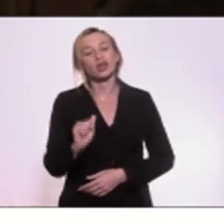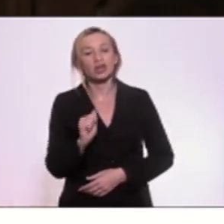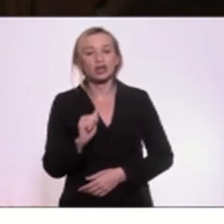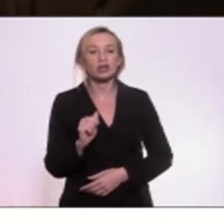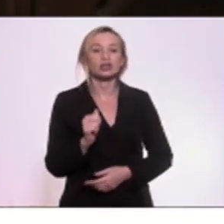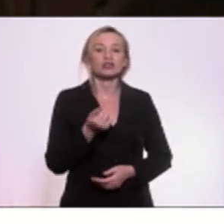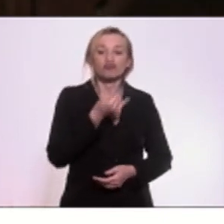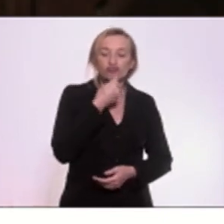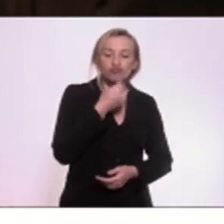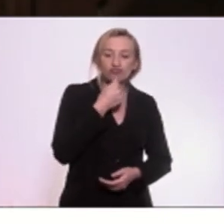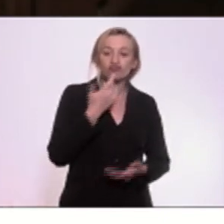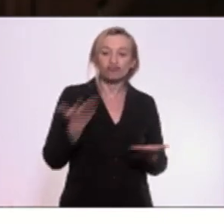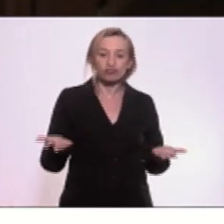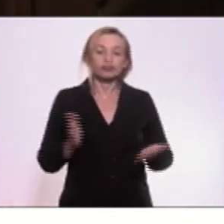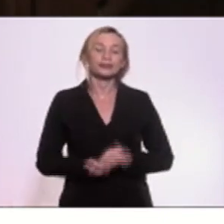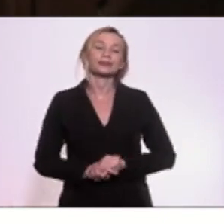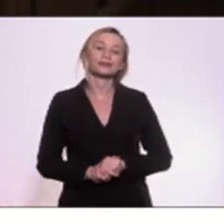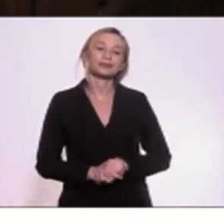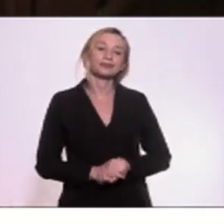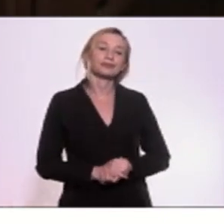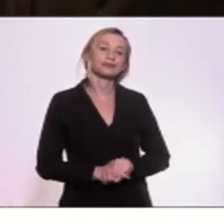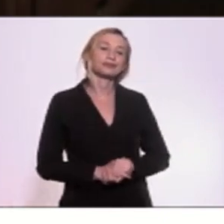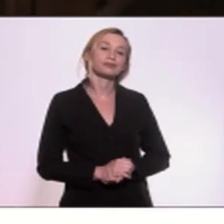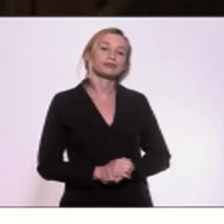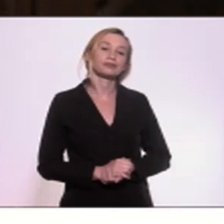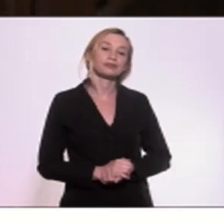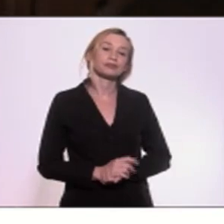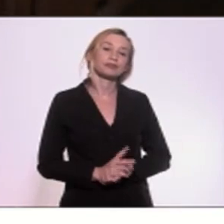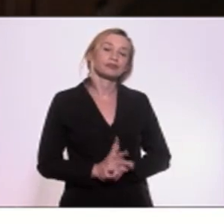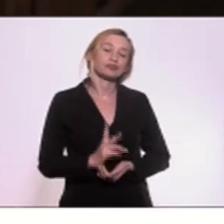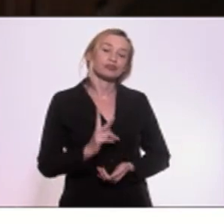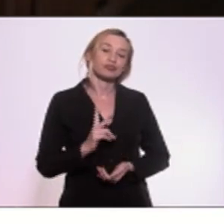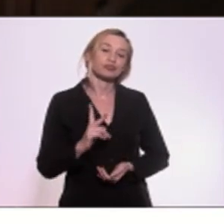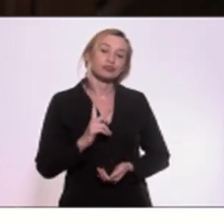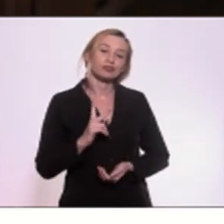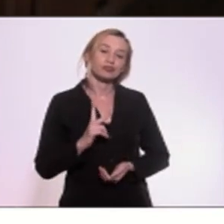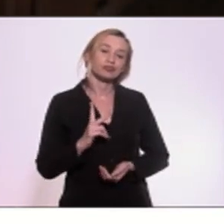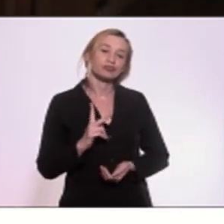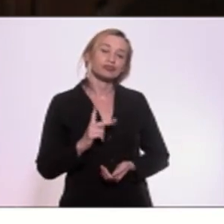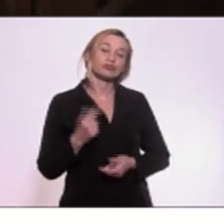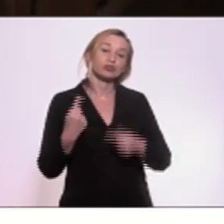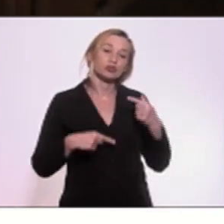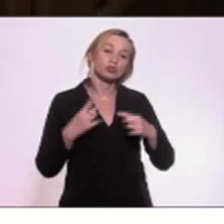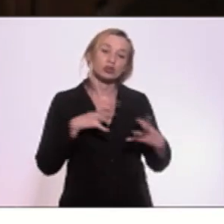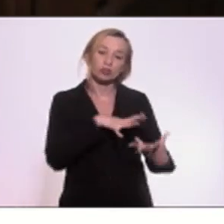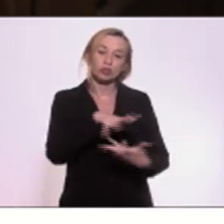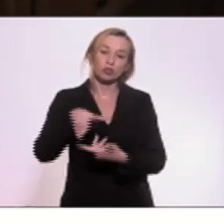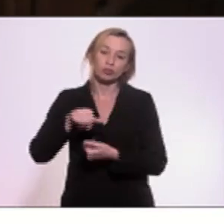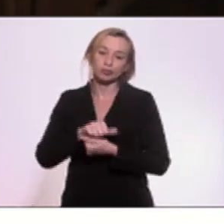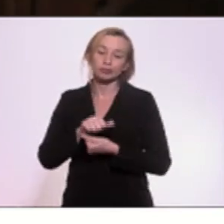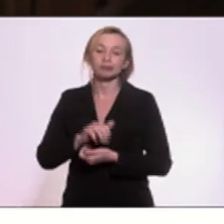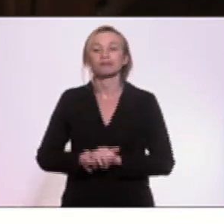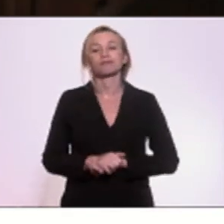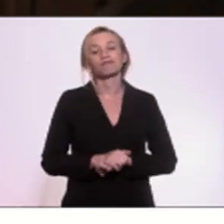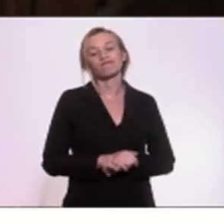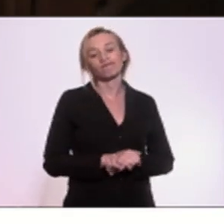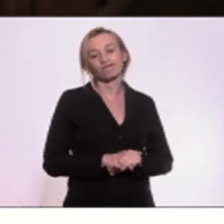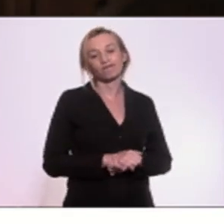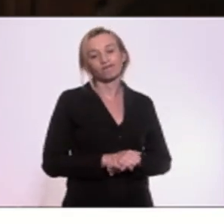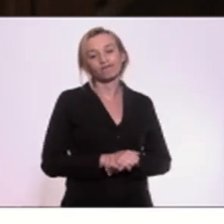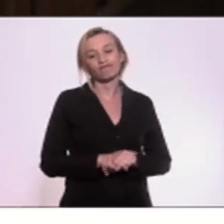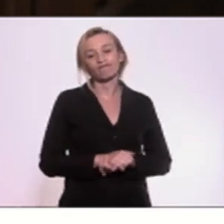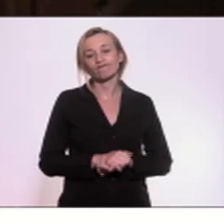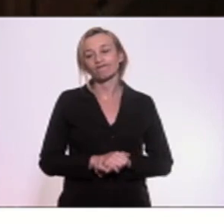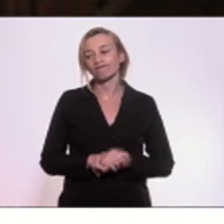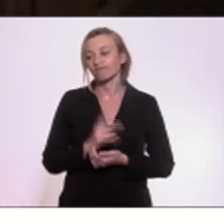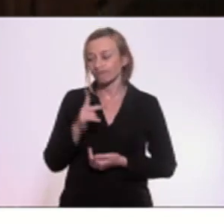de desalentos também, enfim, como é próprio do mundo da política. E faço